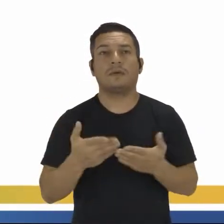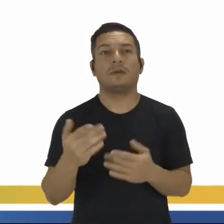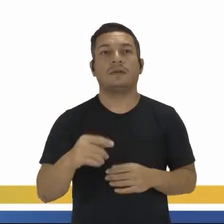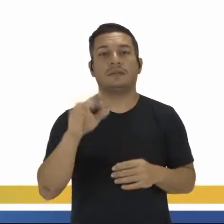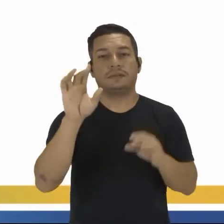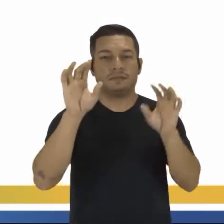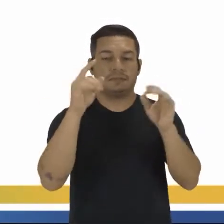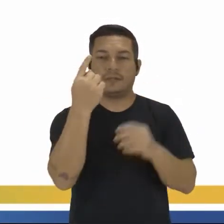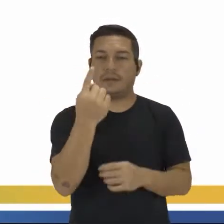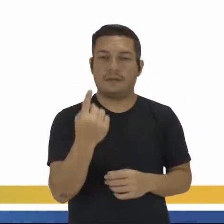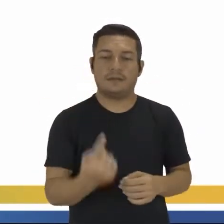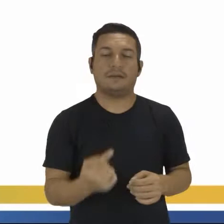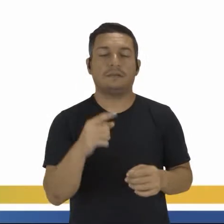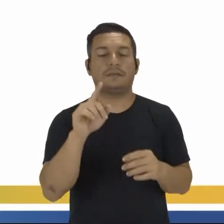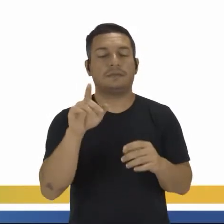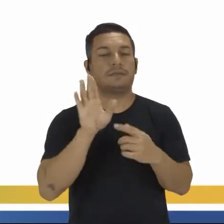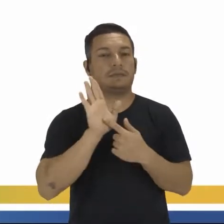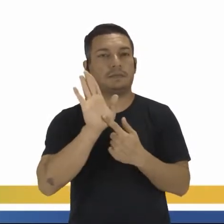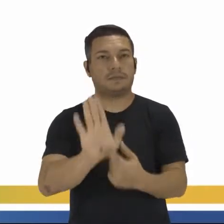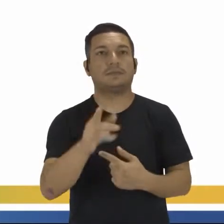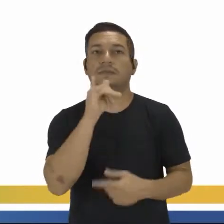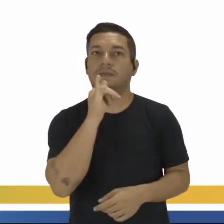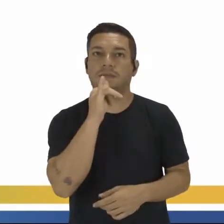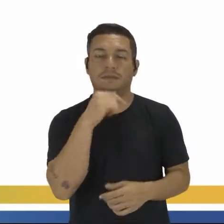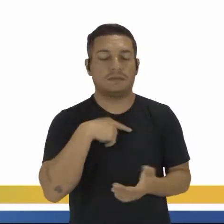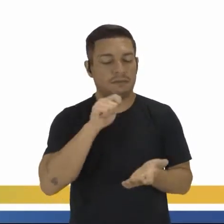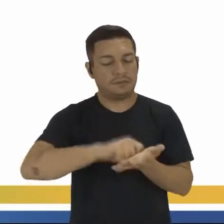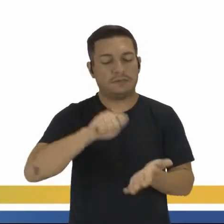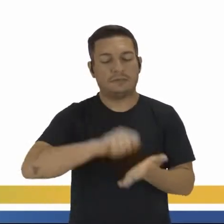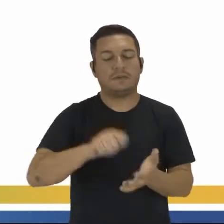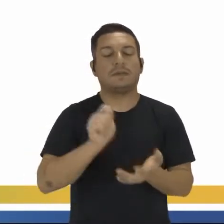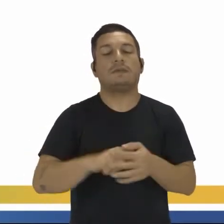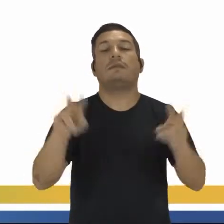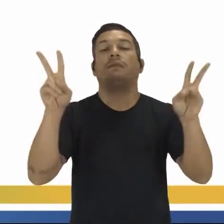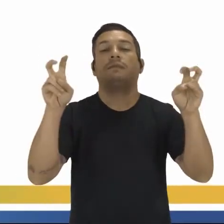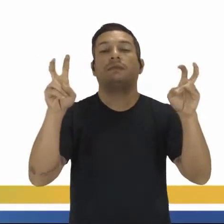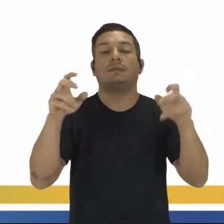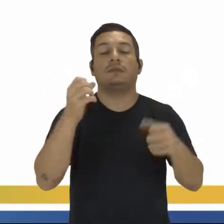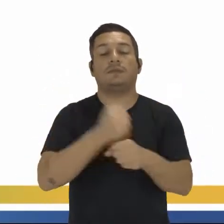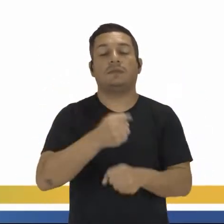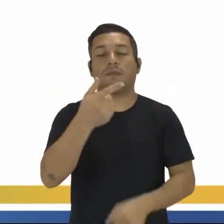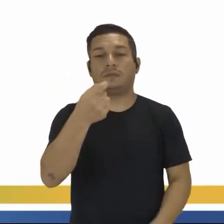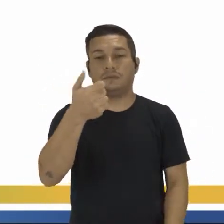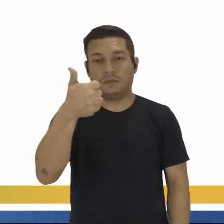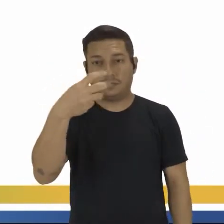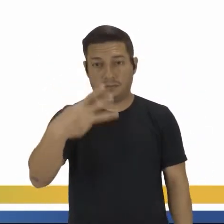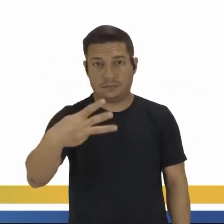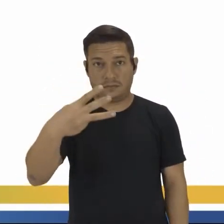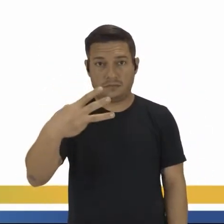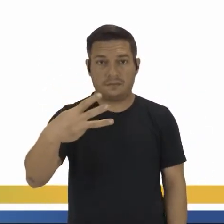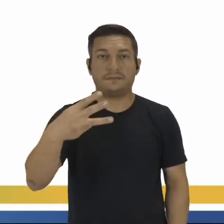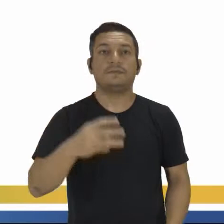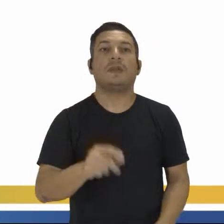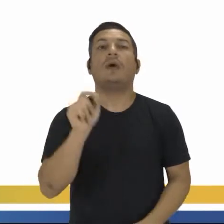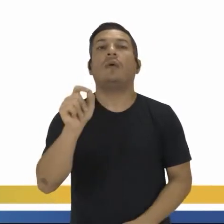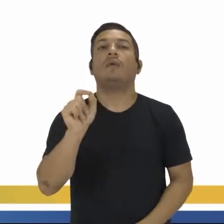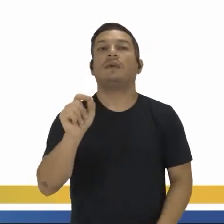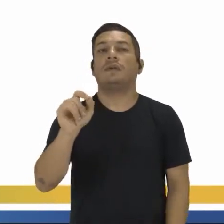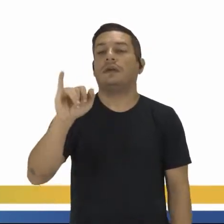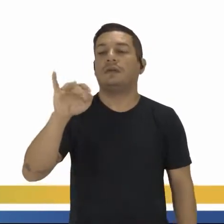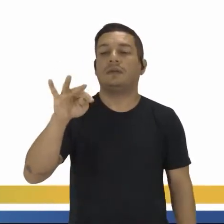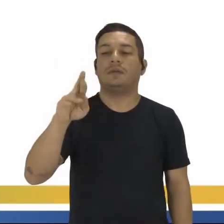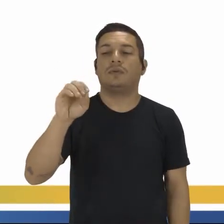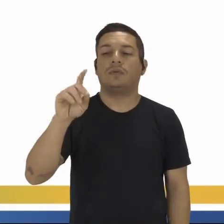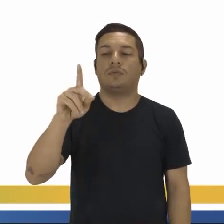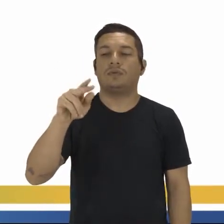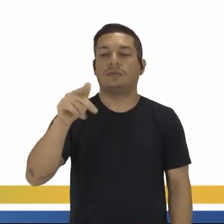partes detalhadamente. Eu vou te mostrar um exemplo que eu escrevi para você sobre um tema de 2013. O que a introdução de